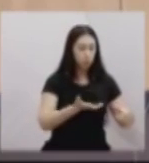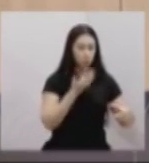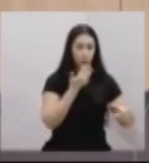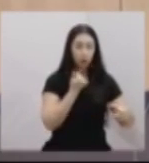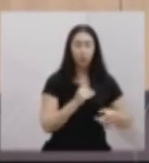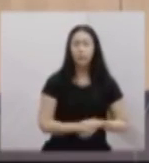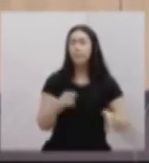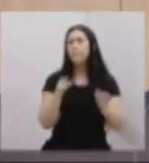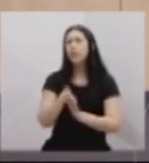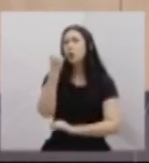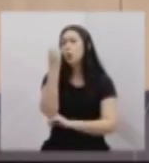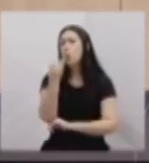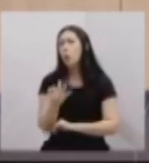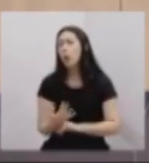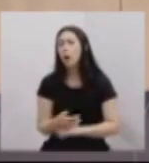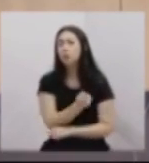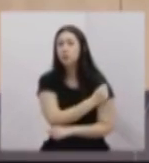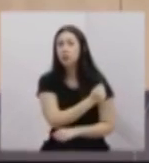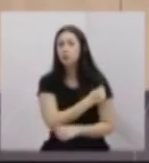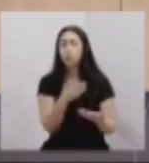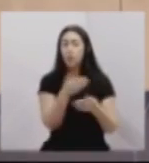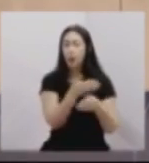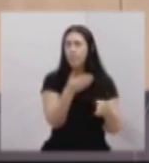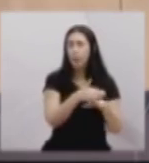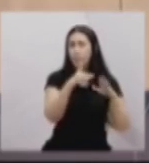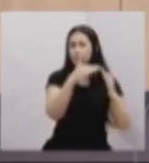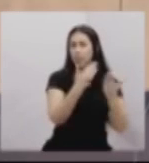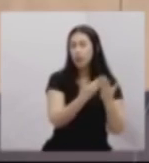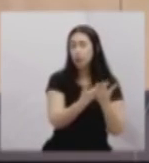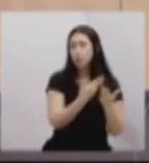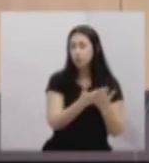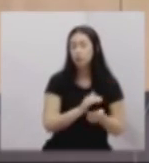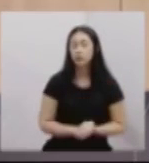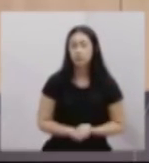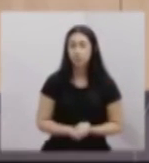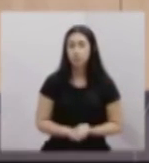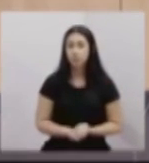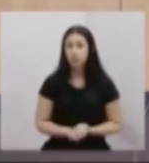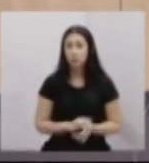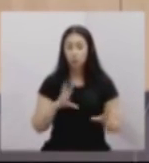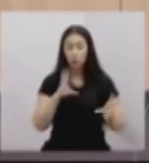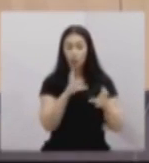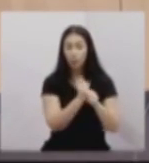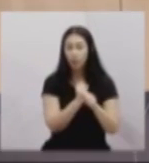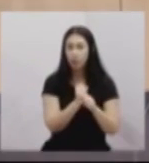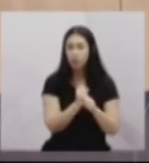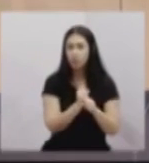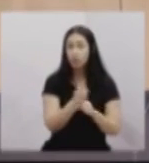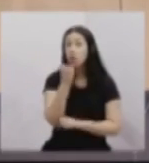alunos frequentam a rede municipal de ensino? Do total de alunos atendido pela municipalidade,